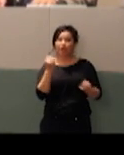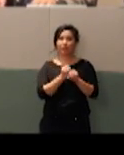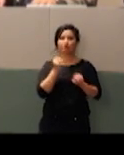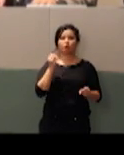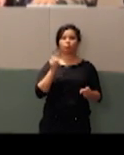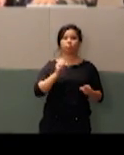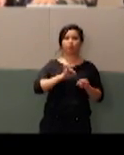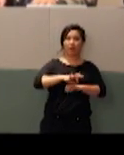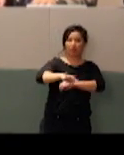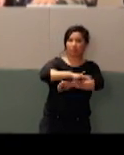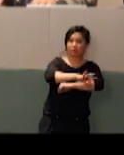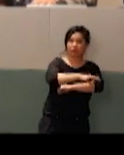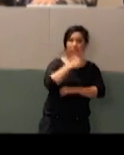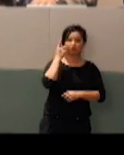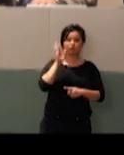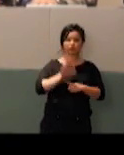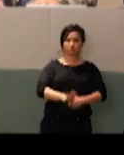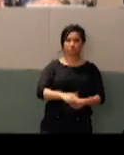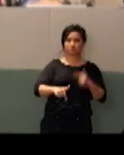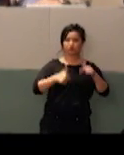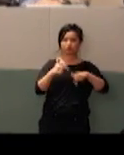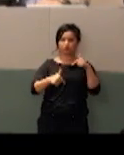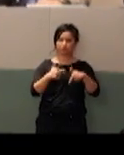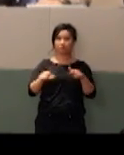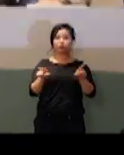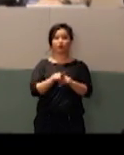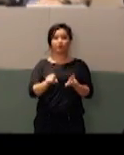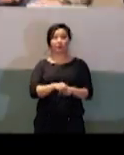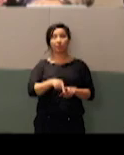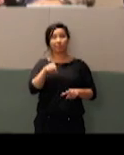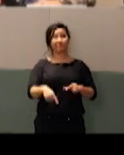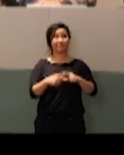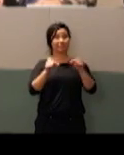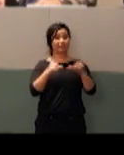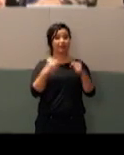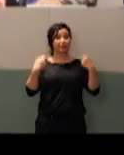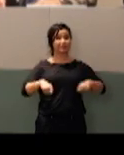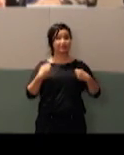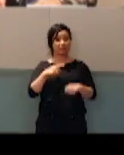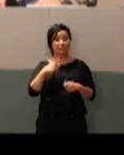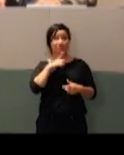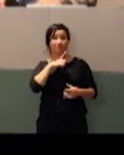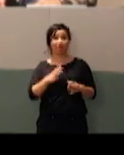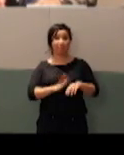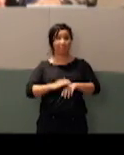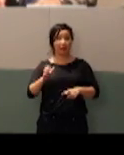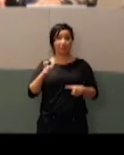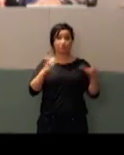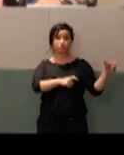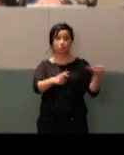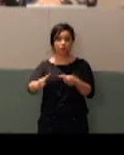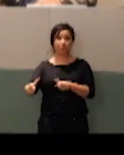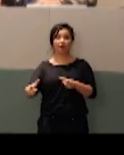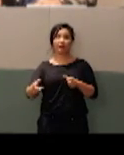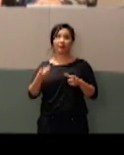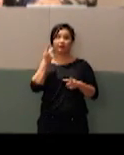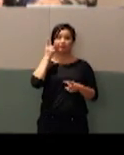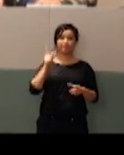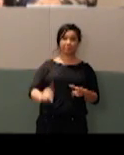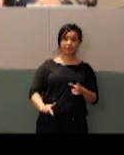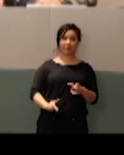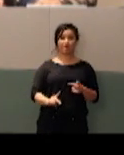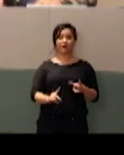Brasília clama por novas áreas de desenvolvimento industrial. Eu diria que, nas faixas laterais do Recanto das Emas e de